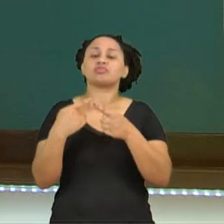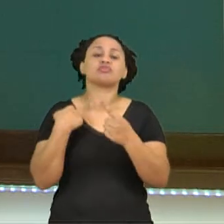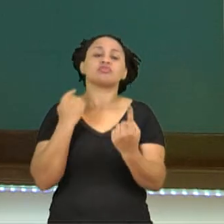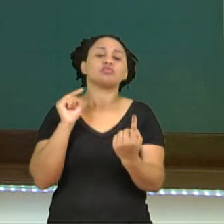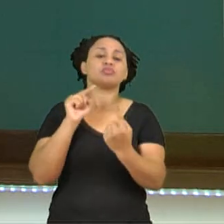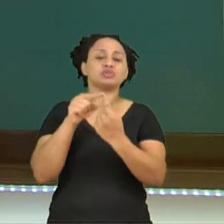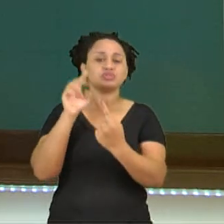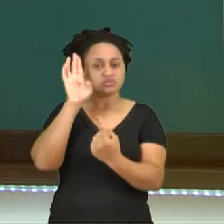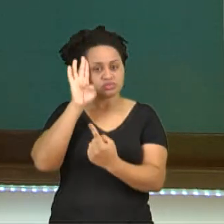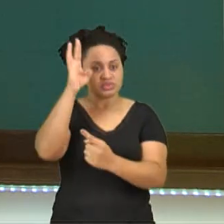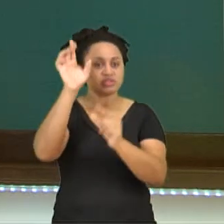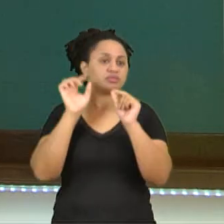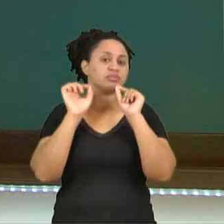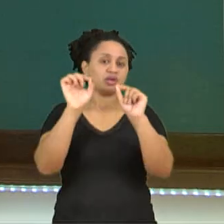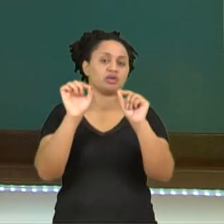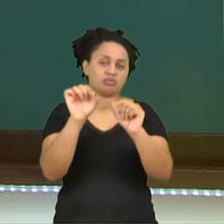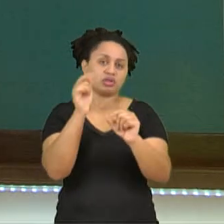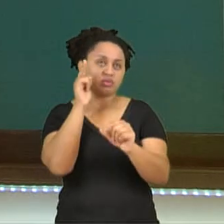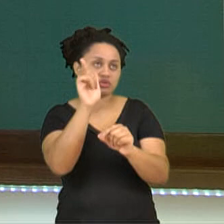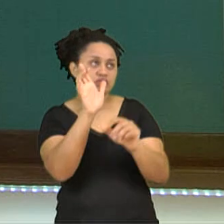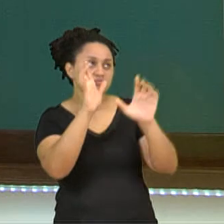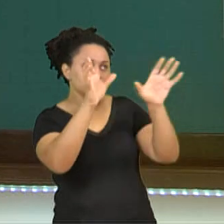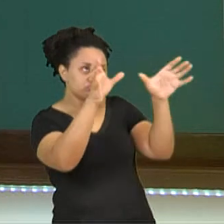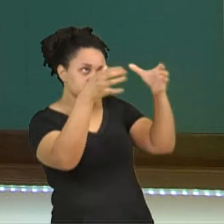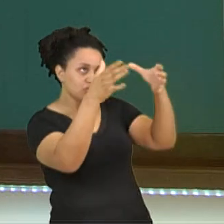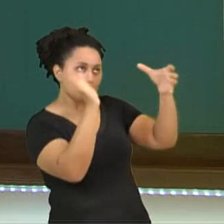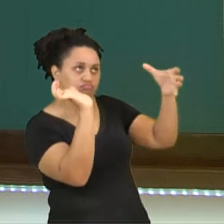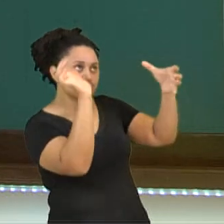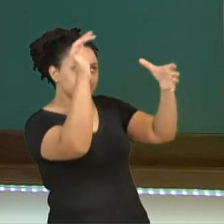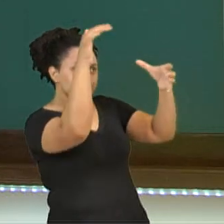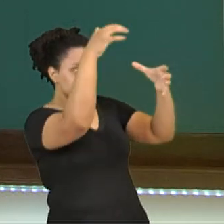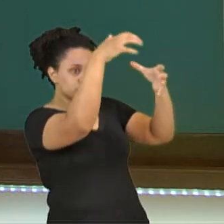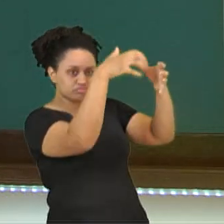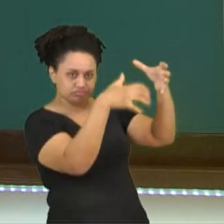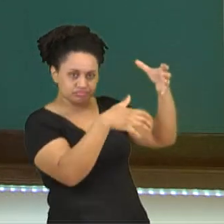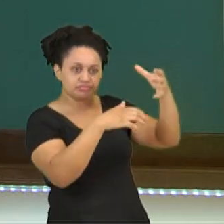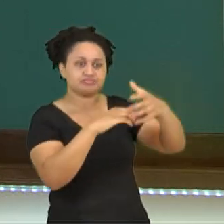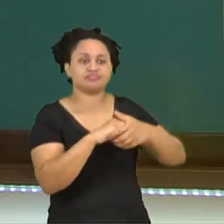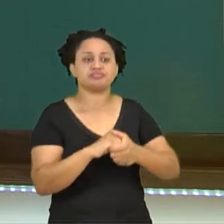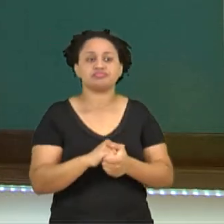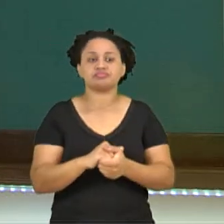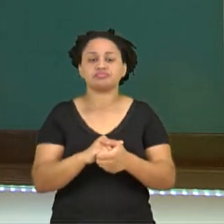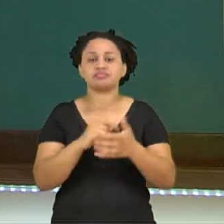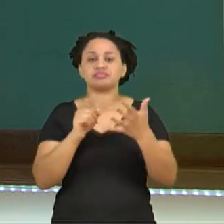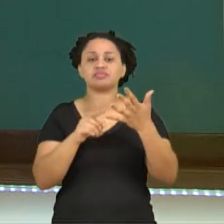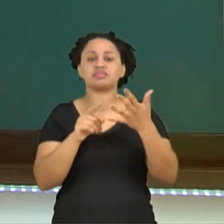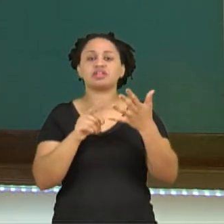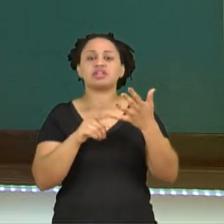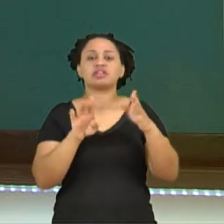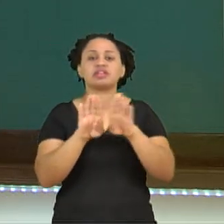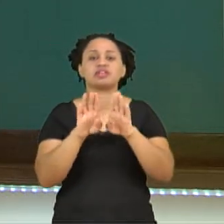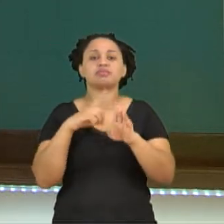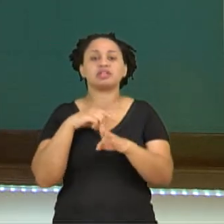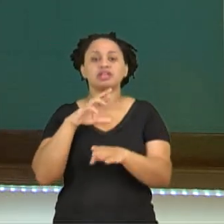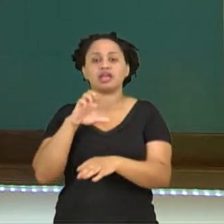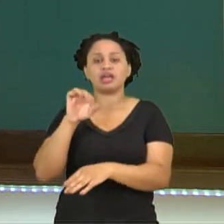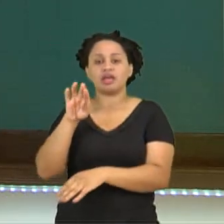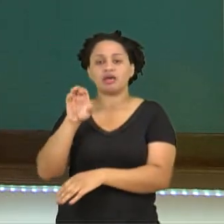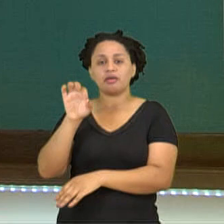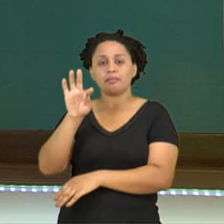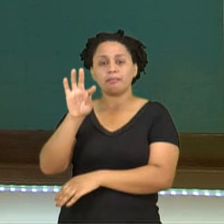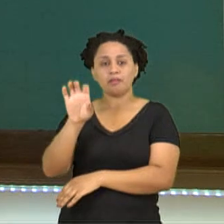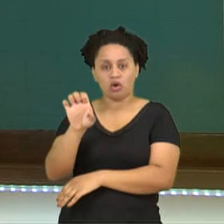objetivo principal é acertar a cesta. E nós temos o rebote, quando não há realizado